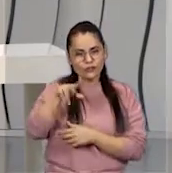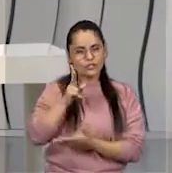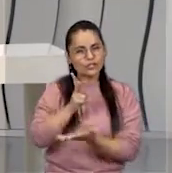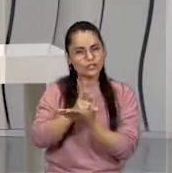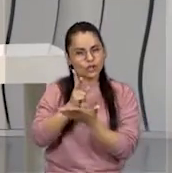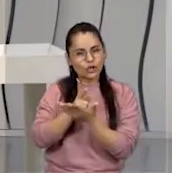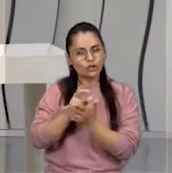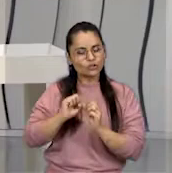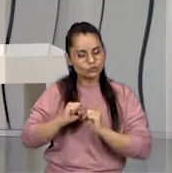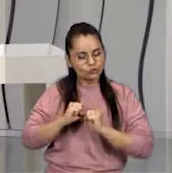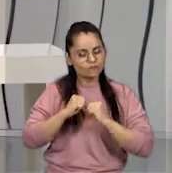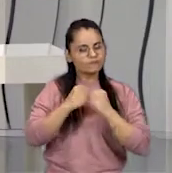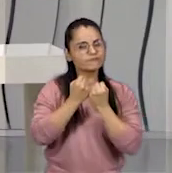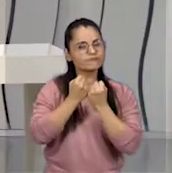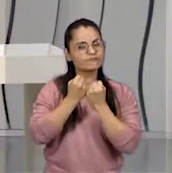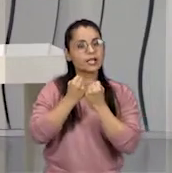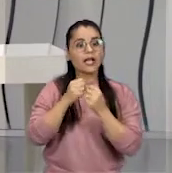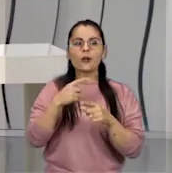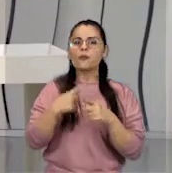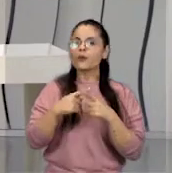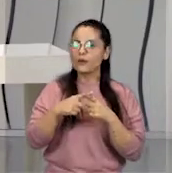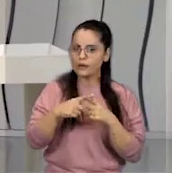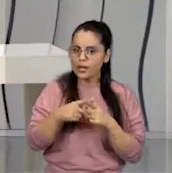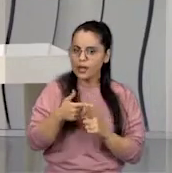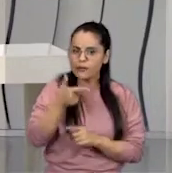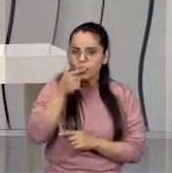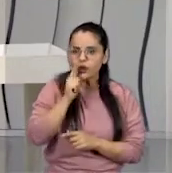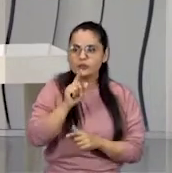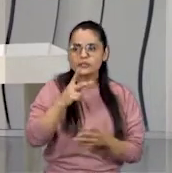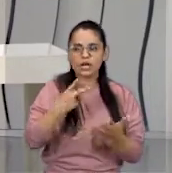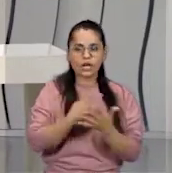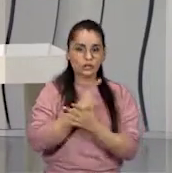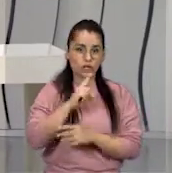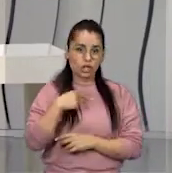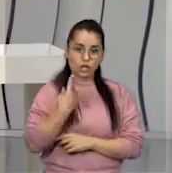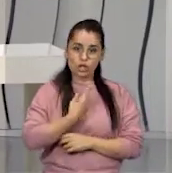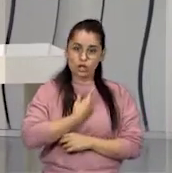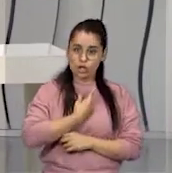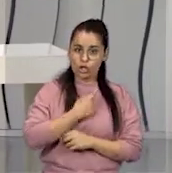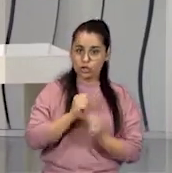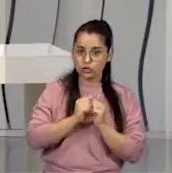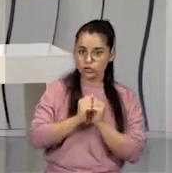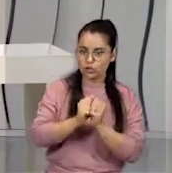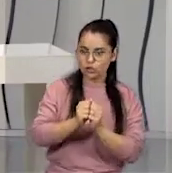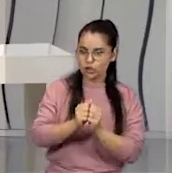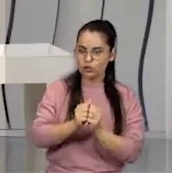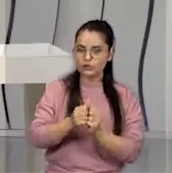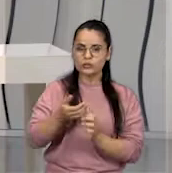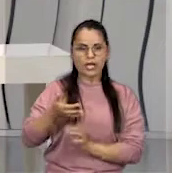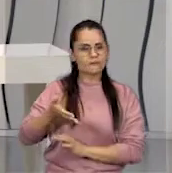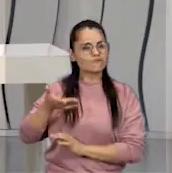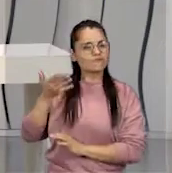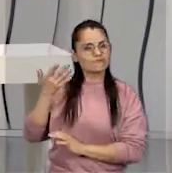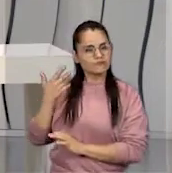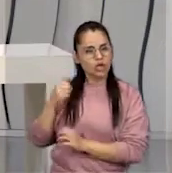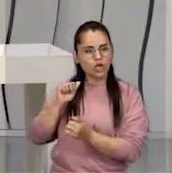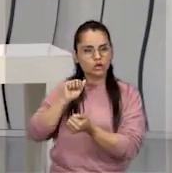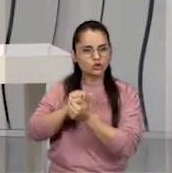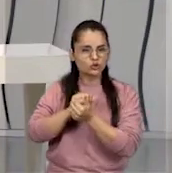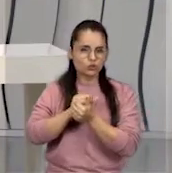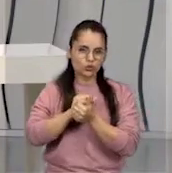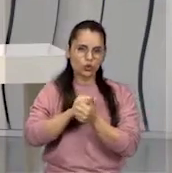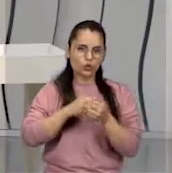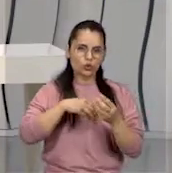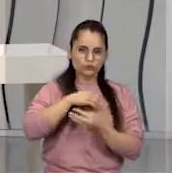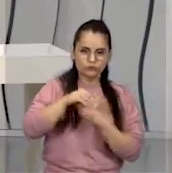firmes, caminhando. E porque para isso acontecer, para que nós estejamos aqui, tem muita gente por trás. Muita gente